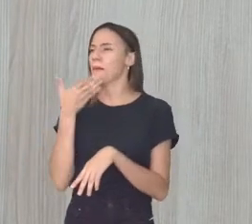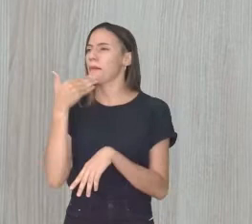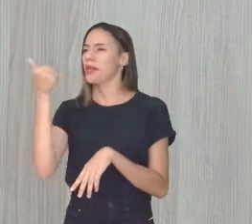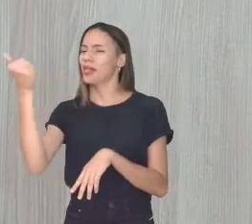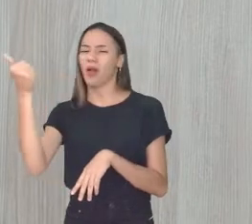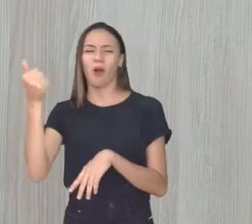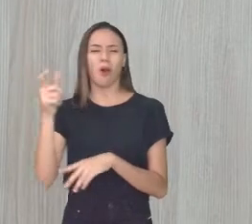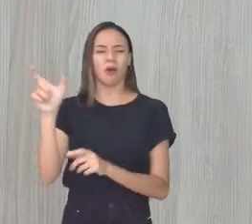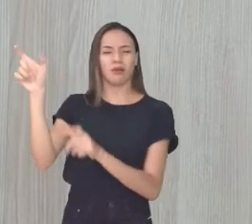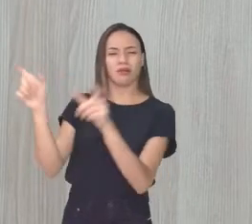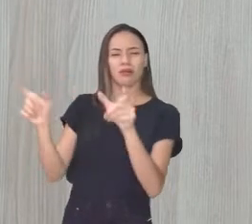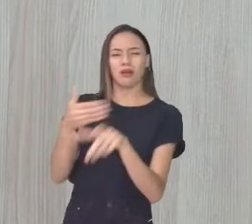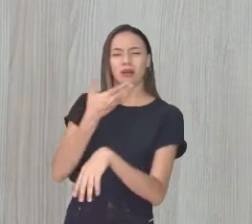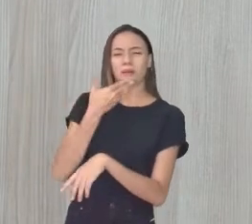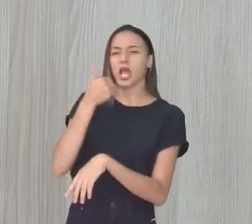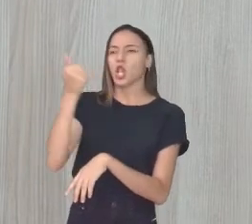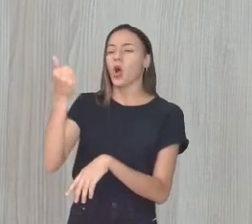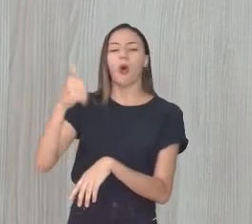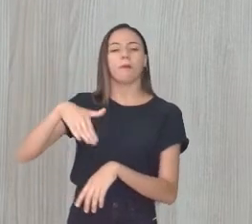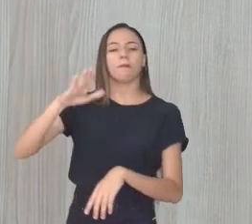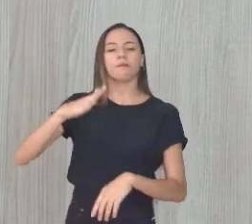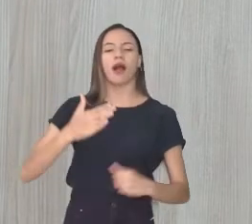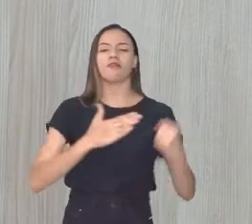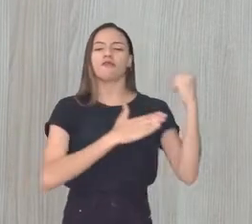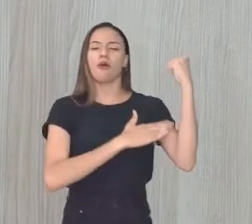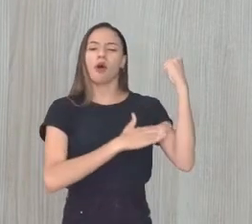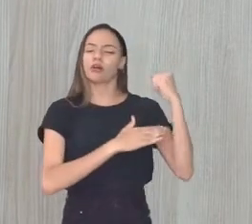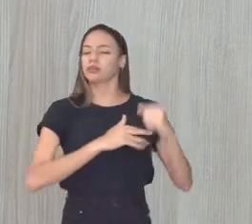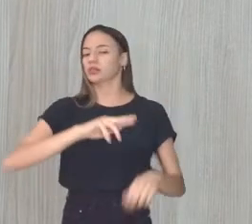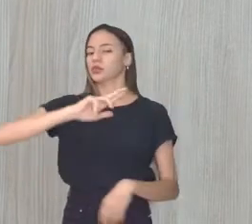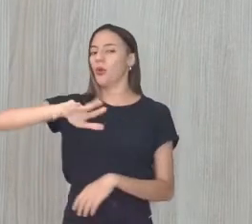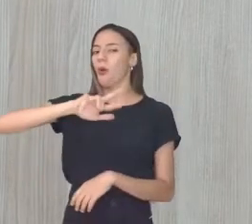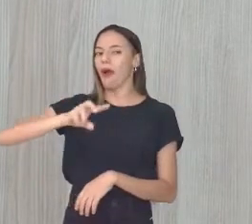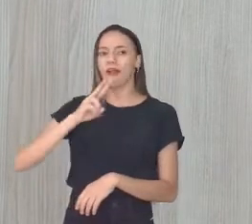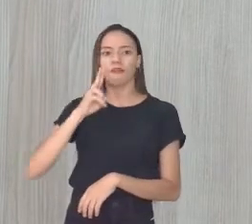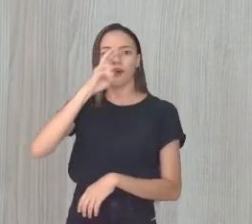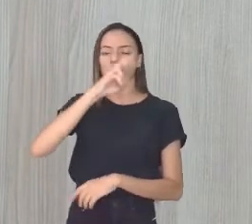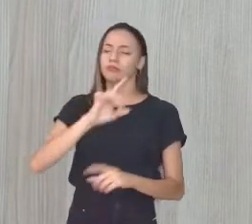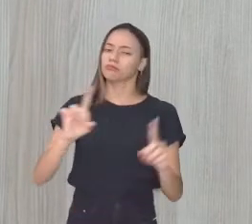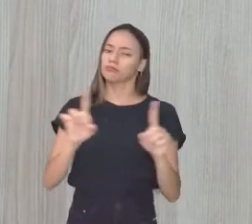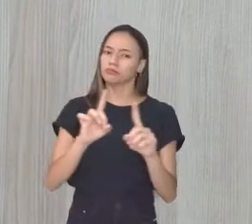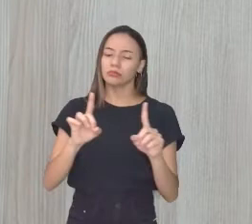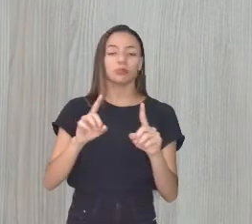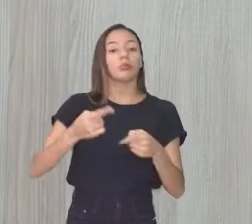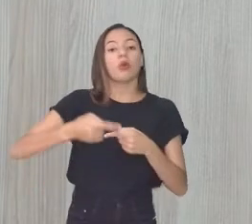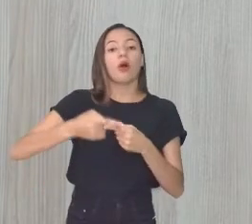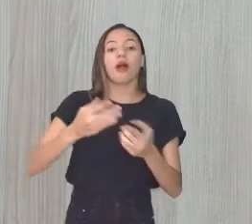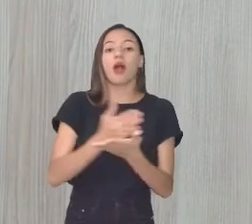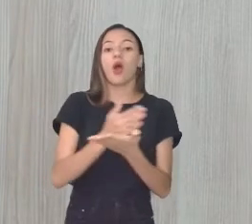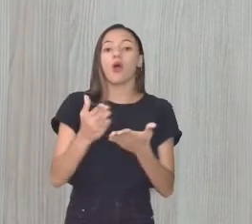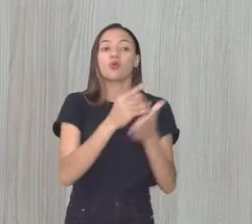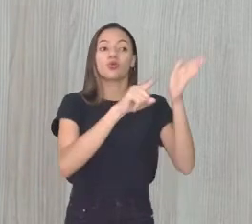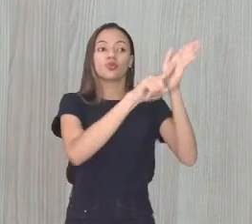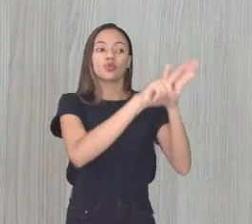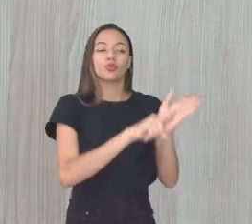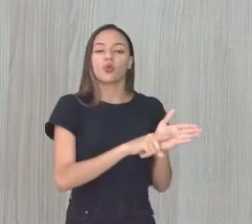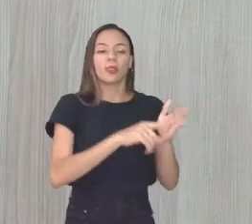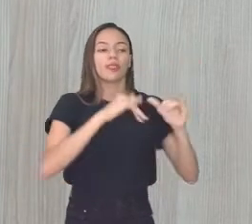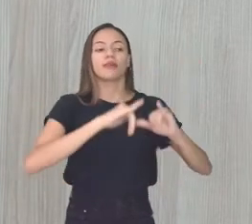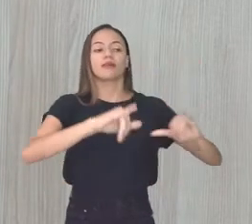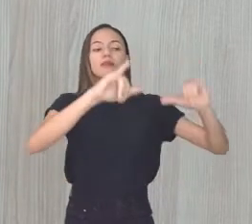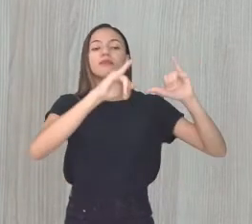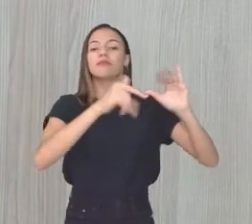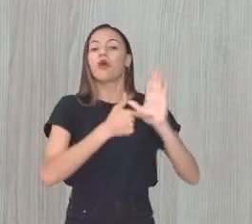são melhores, são mais fortes, enfim, porque estudos, né, já revelam que não tem isso, né? Não tem